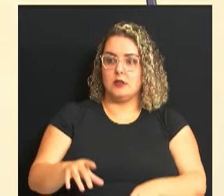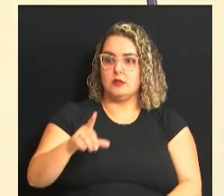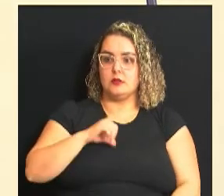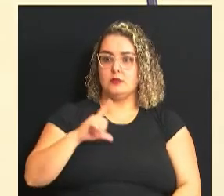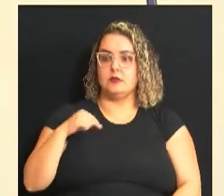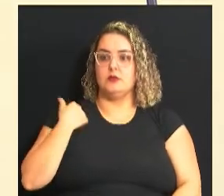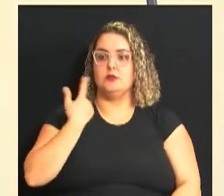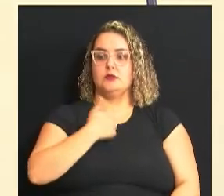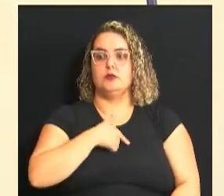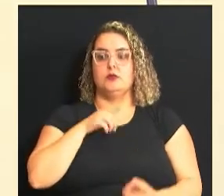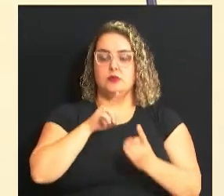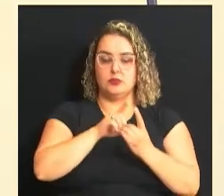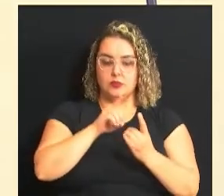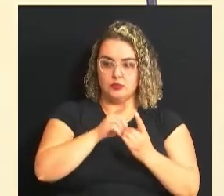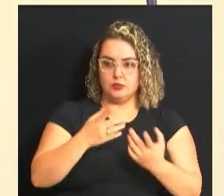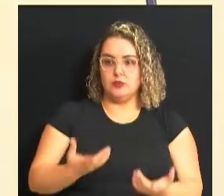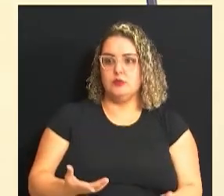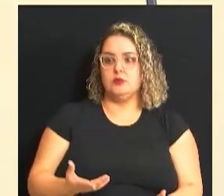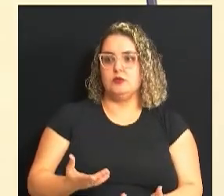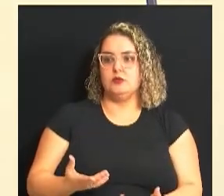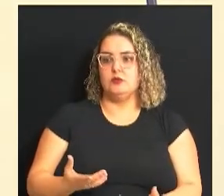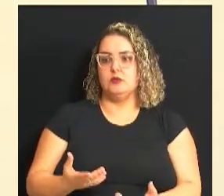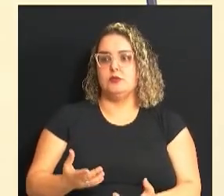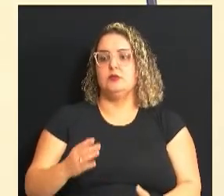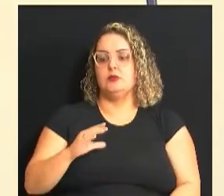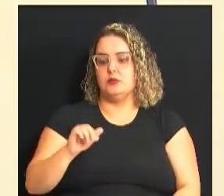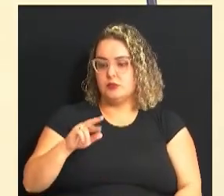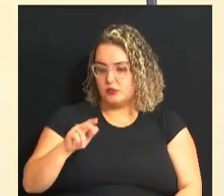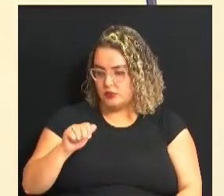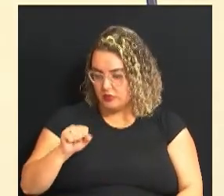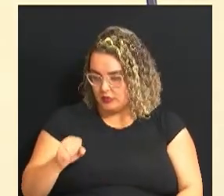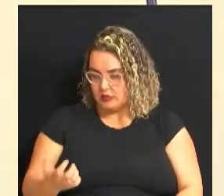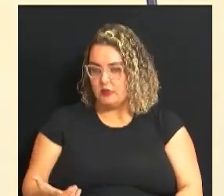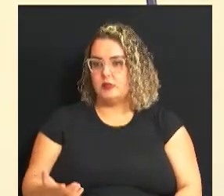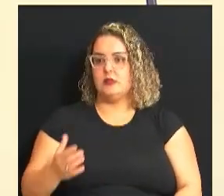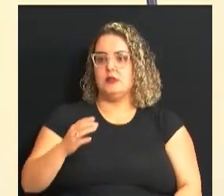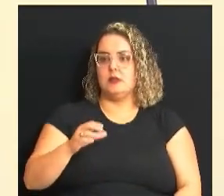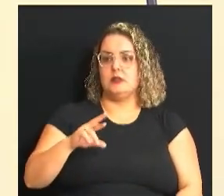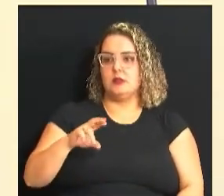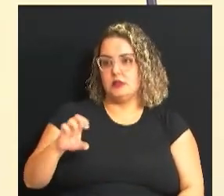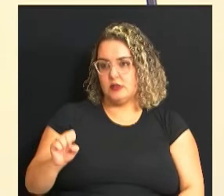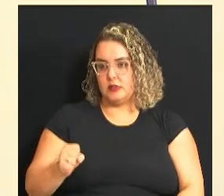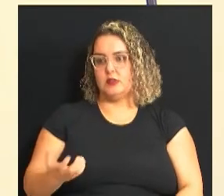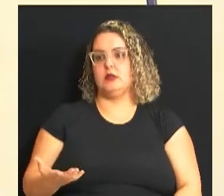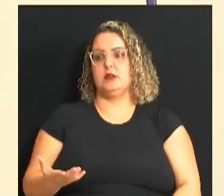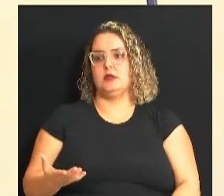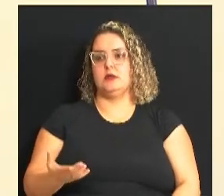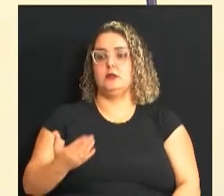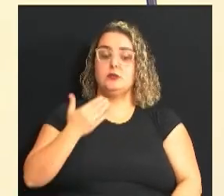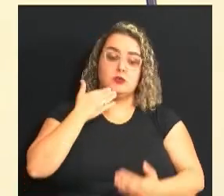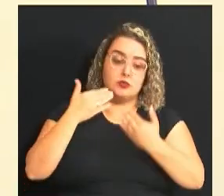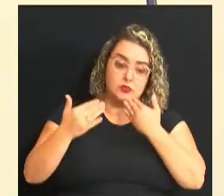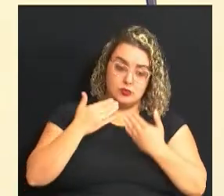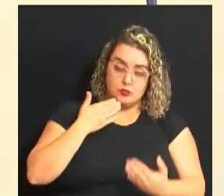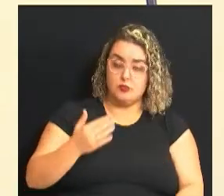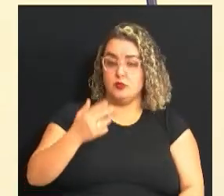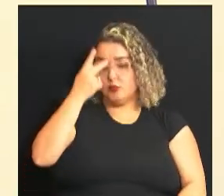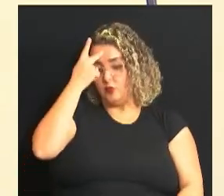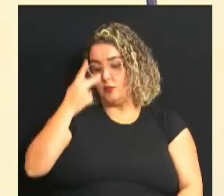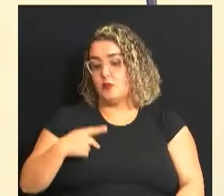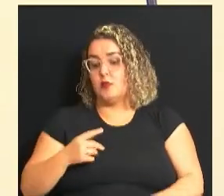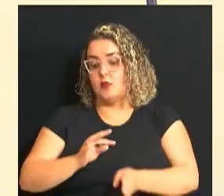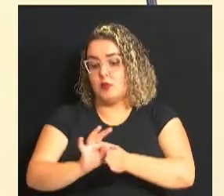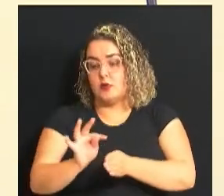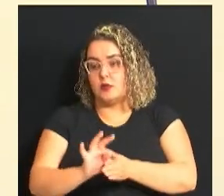nossos atendimentos, dos atendimentos dos CRAS, dos atendimentos dos CRES e da demanda do próprio Conselho. Então, nessa autonomia,